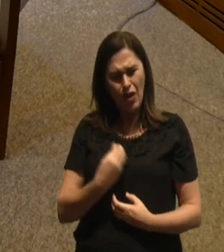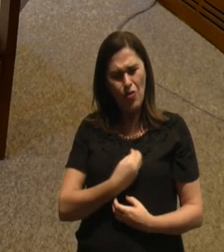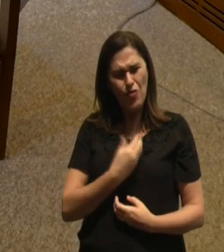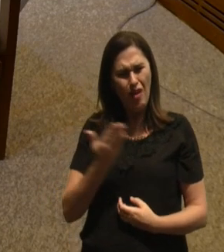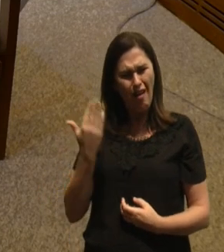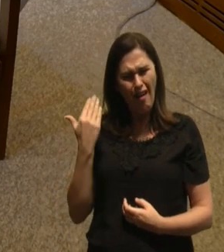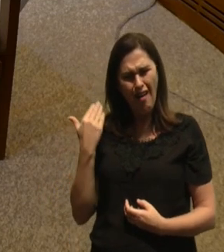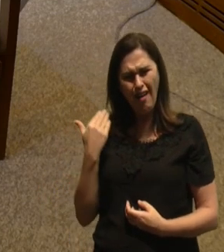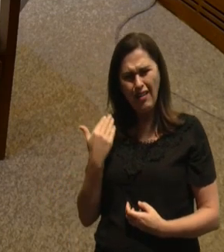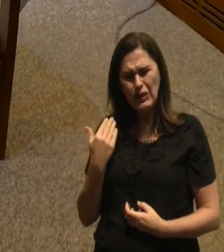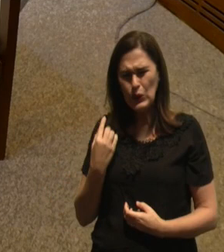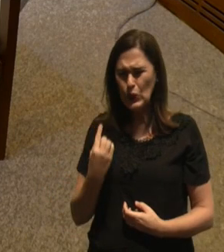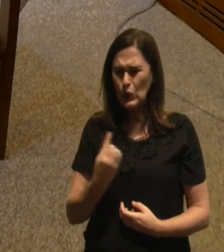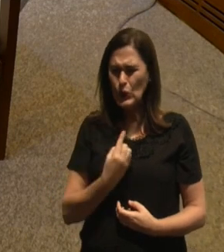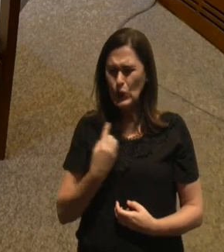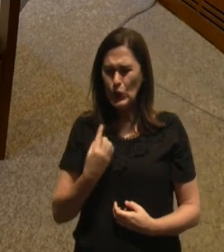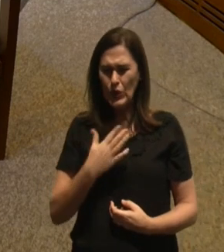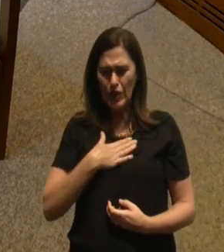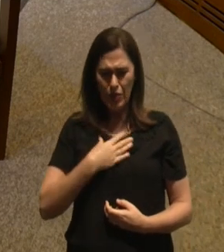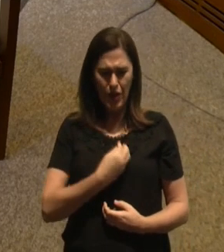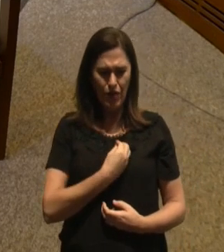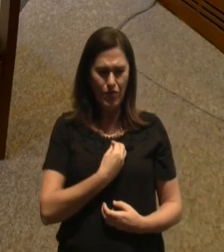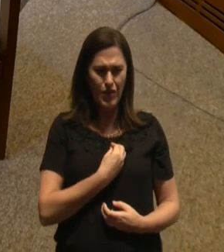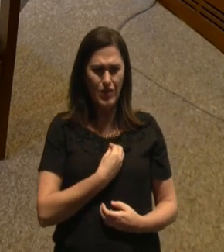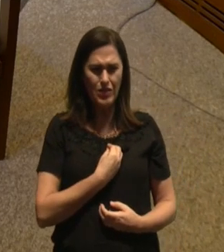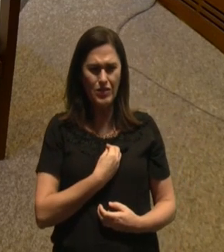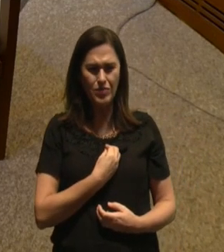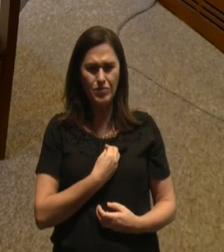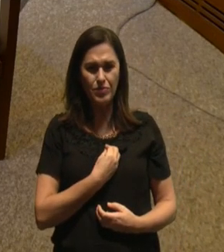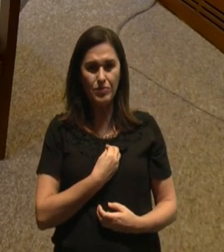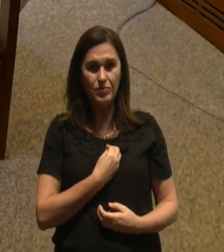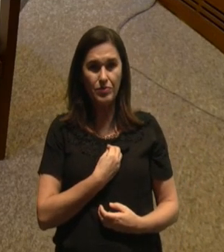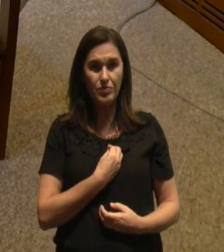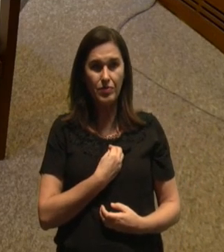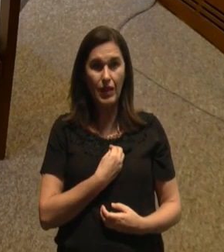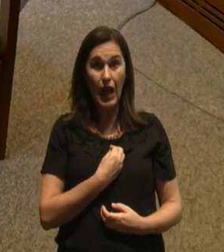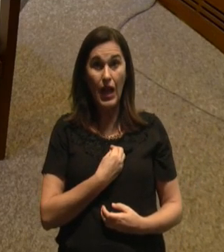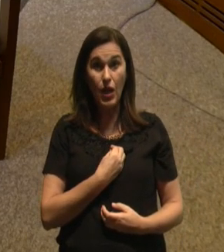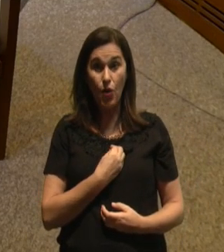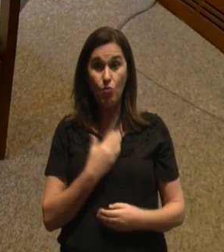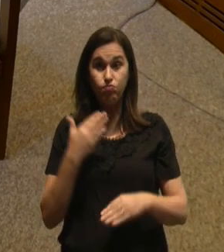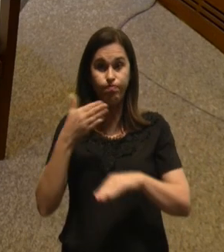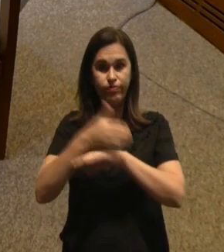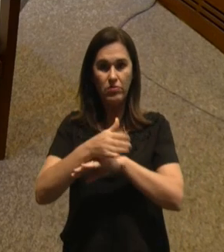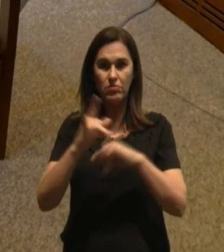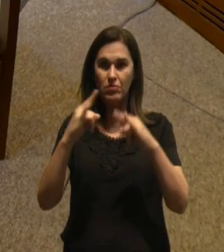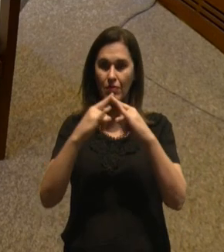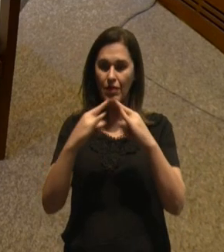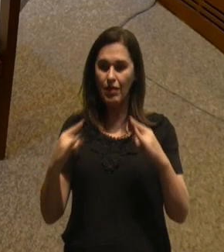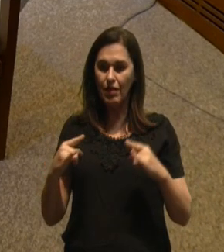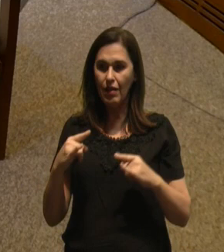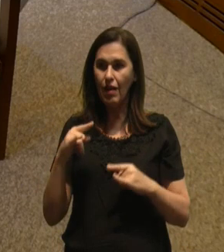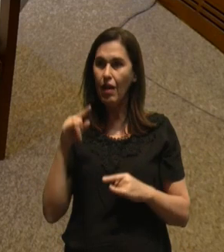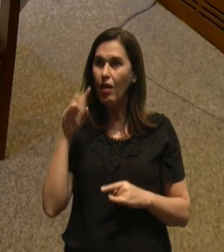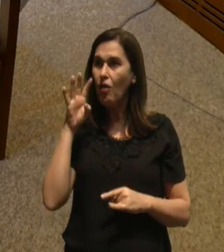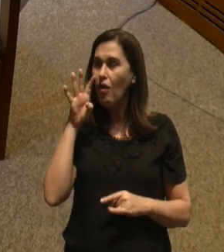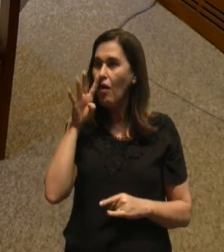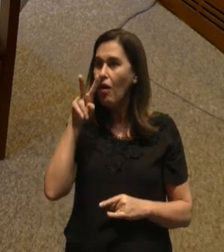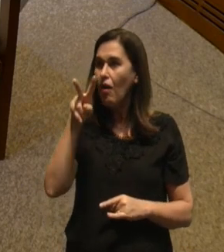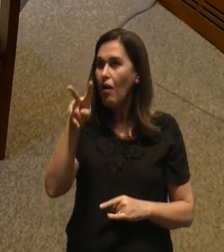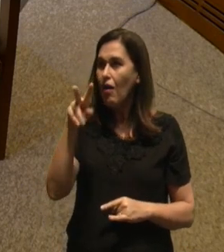de profunda solidão na minha vida, pastor Jair, e eu fui num acampamento e ali eu ouvi esta